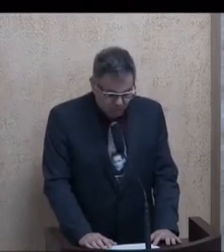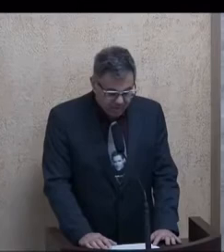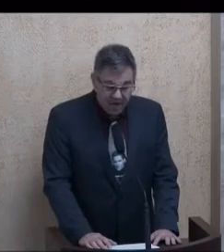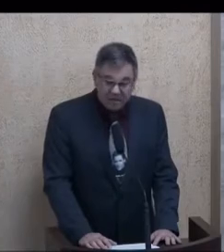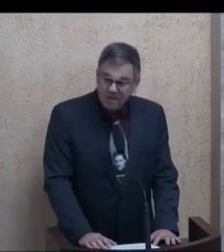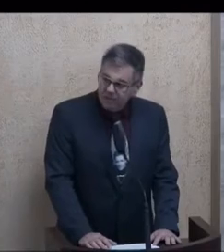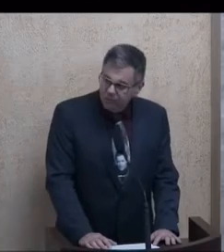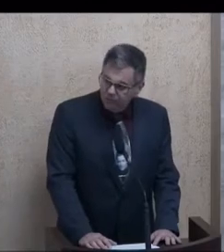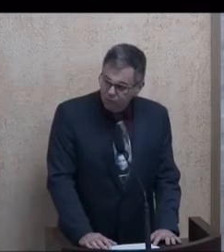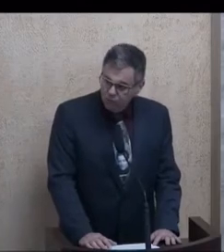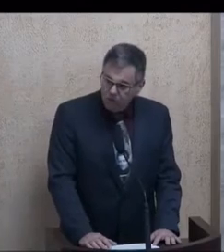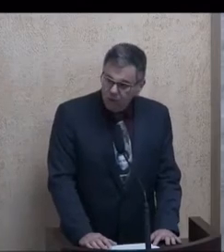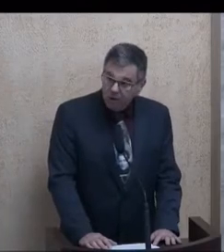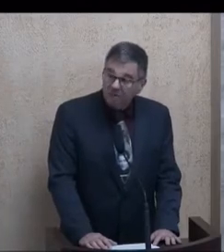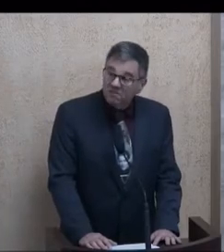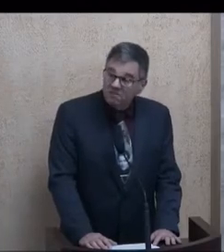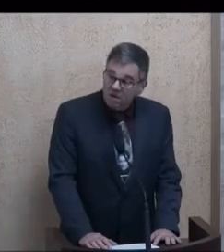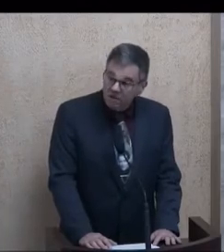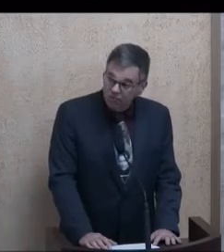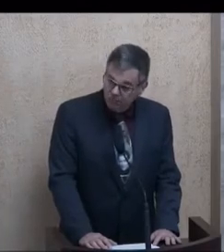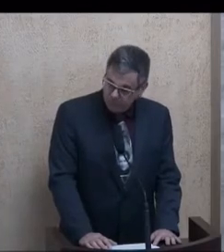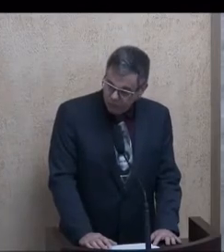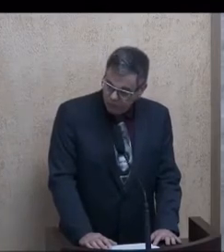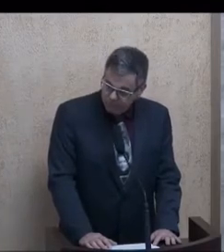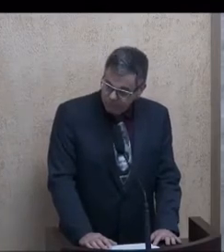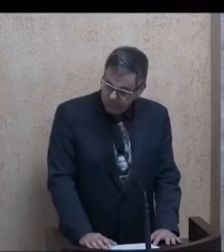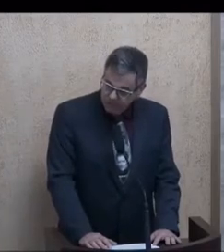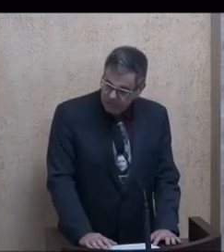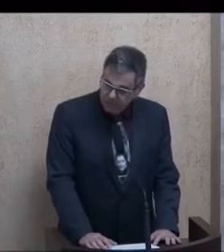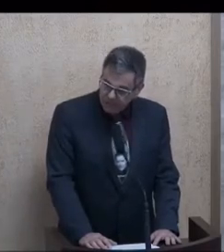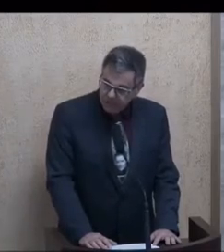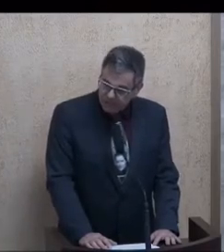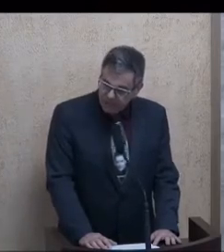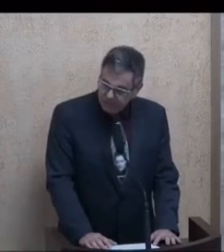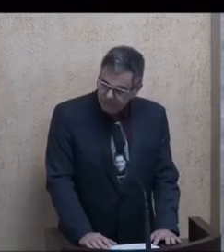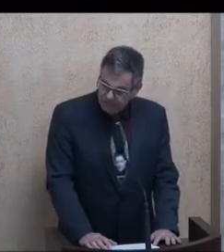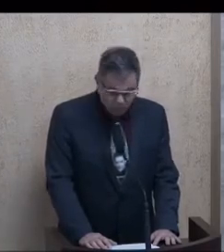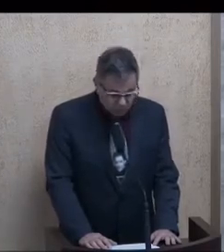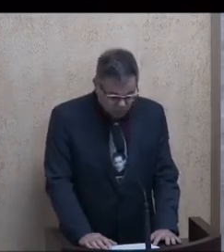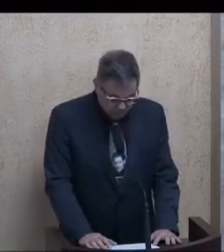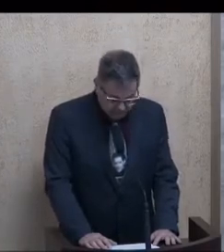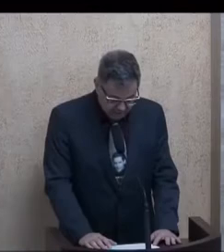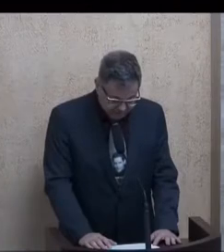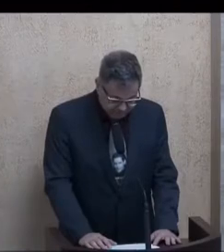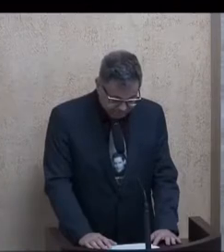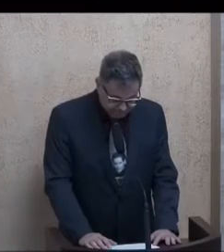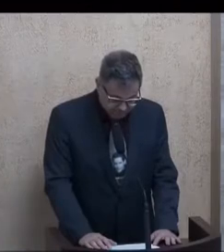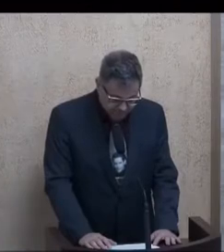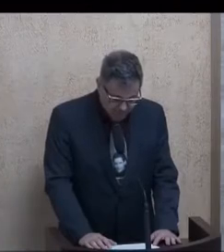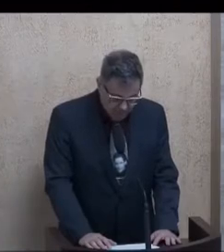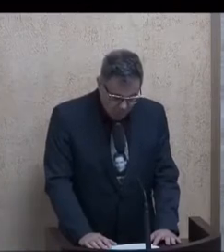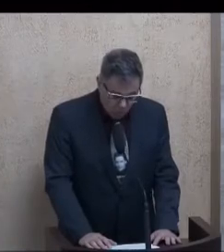do maior arquivo, do maior acervo, pastor, que Limeira já teve em sua história.